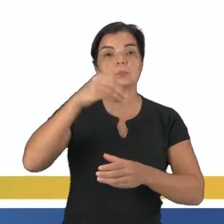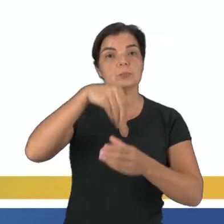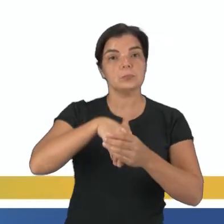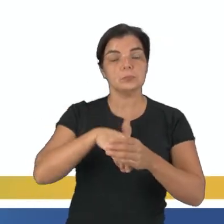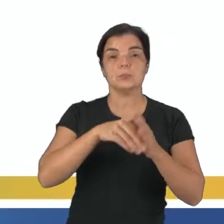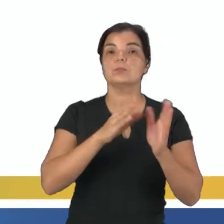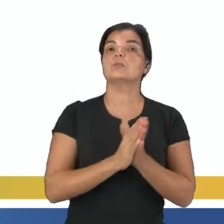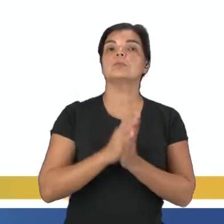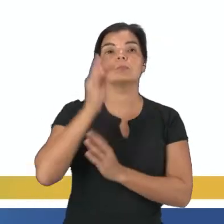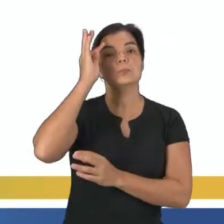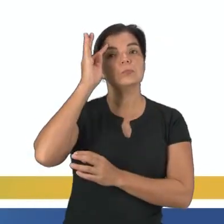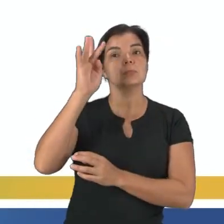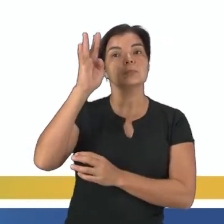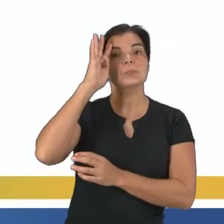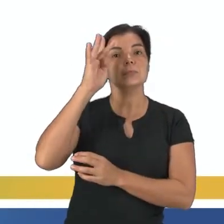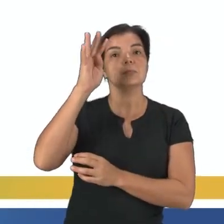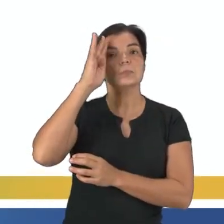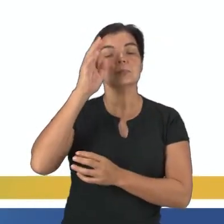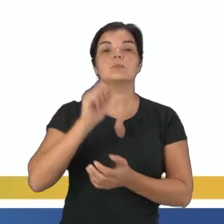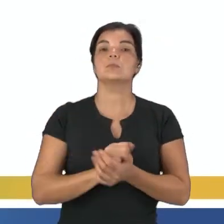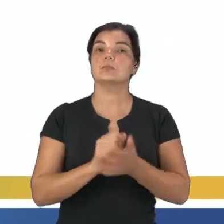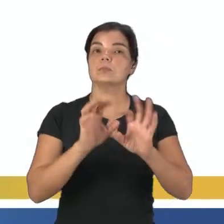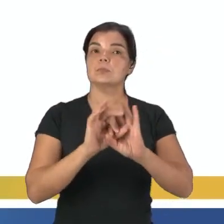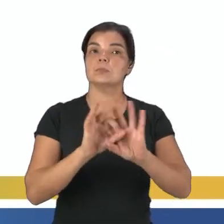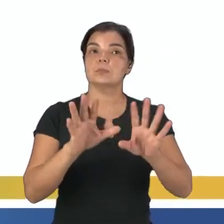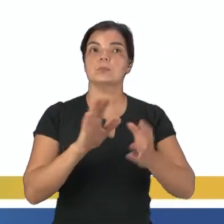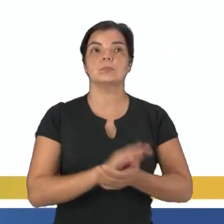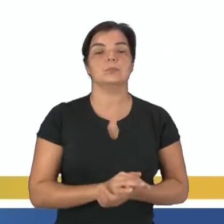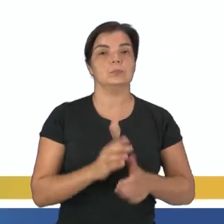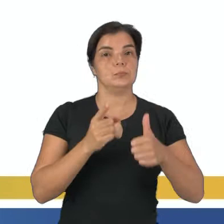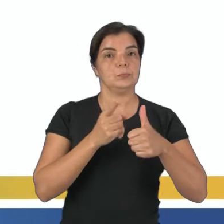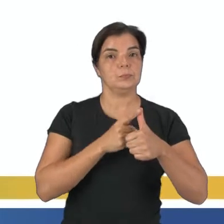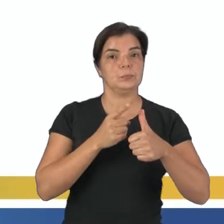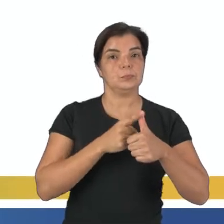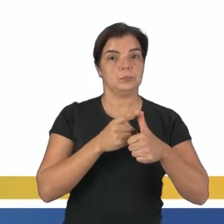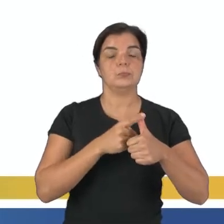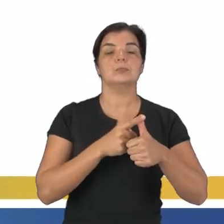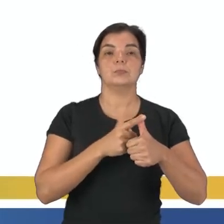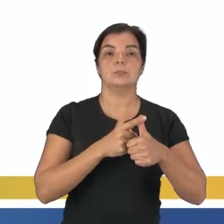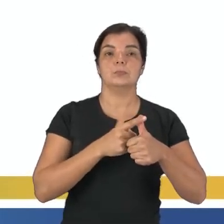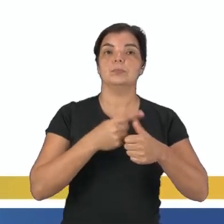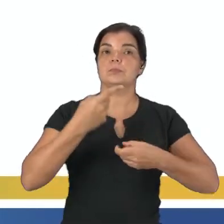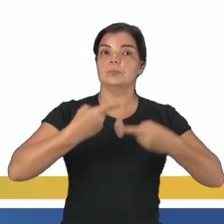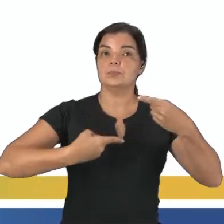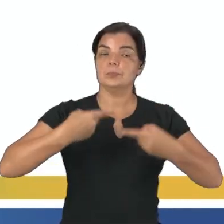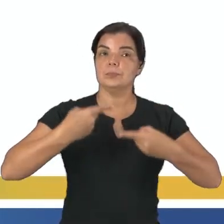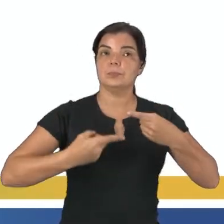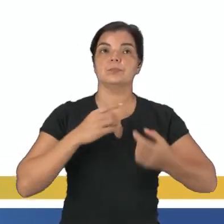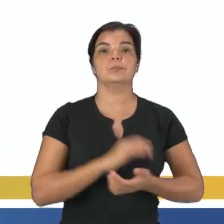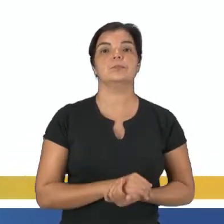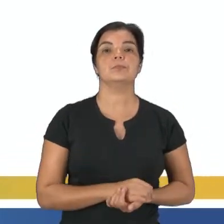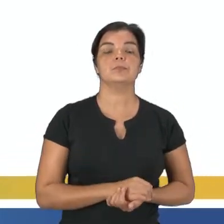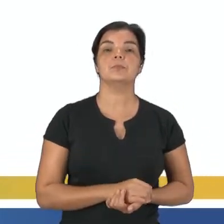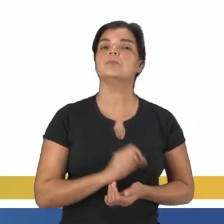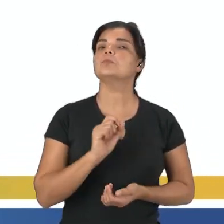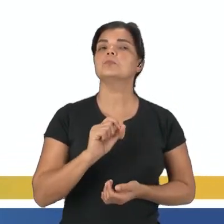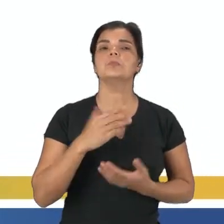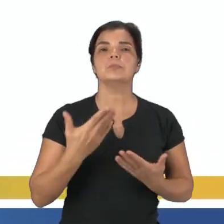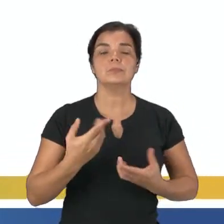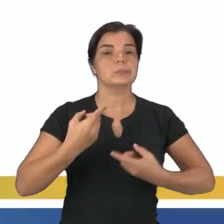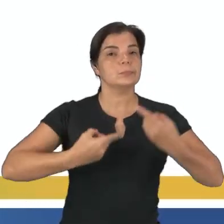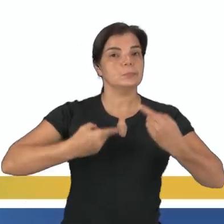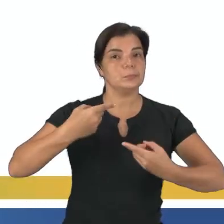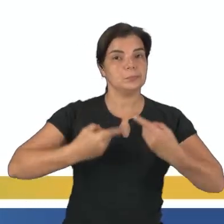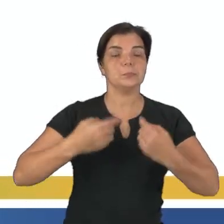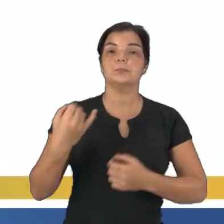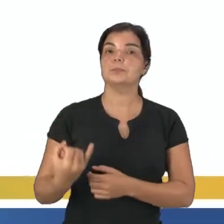dessa teoria liberal. A gente vai falar sobre política, certo? O que é a política